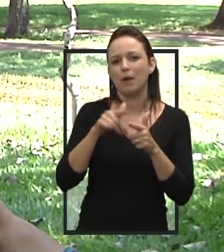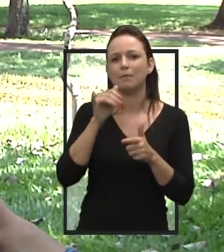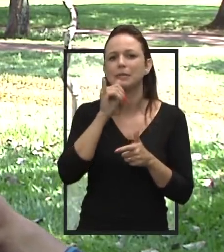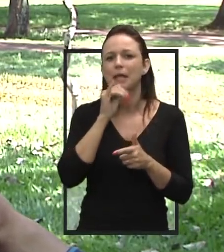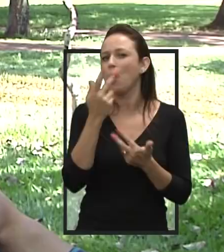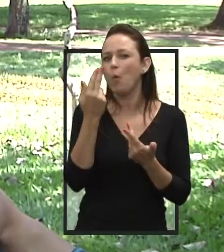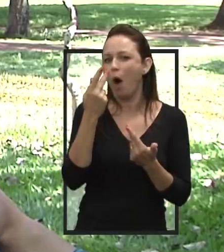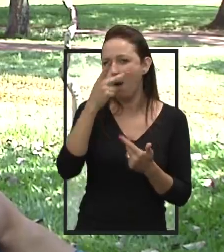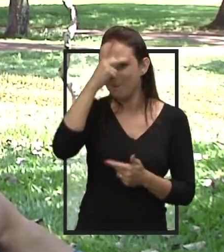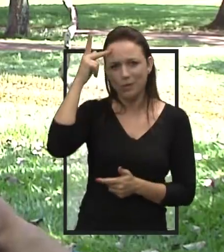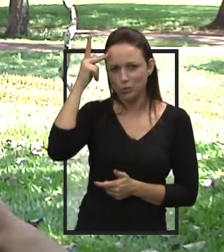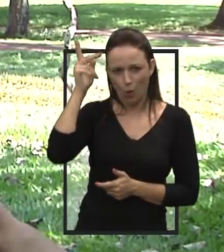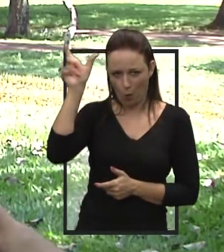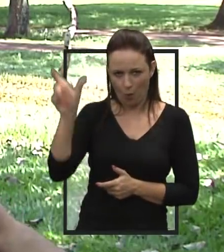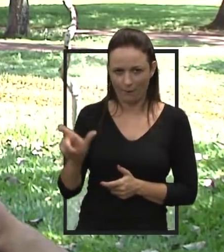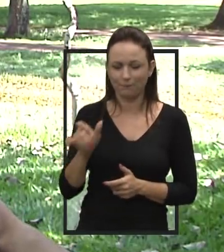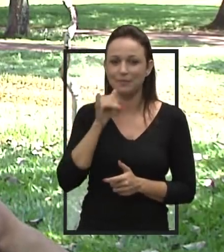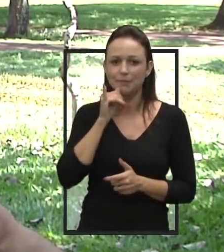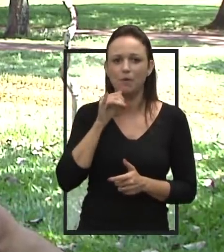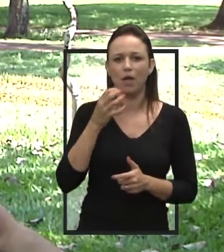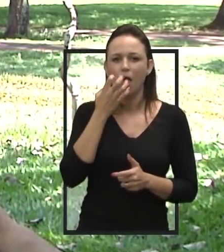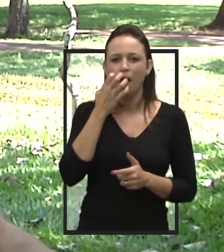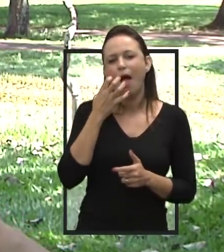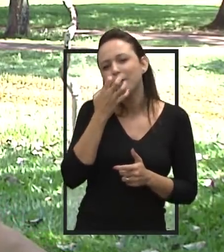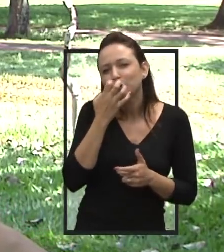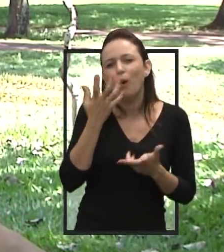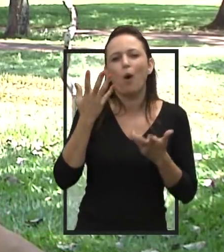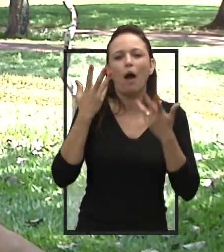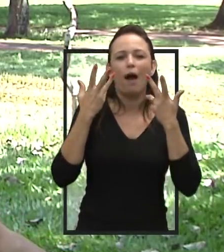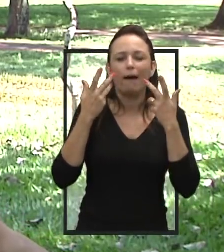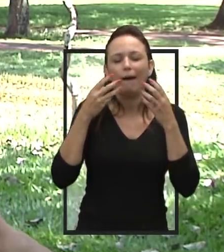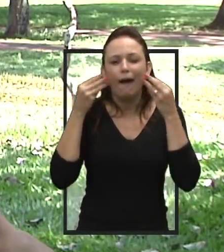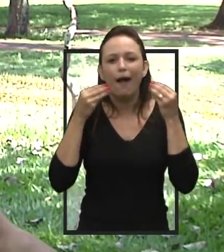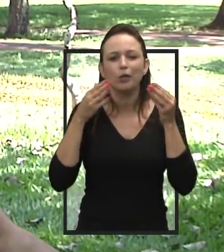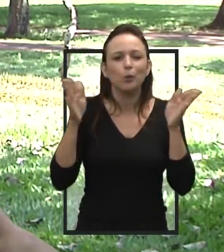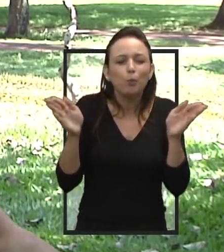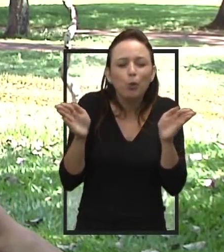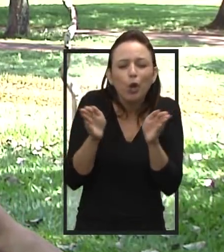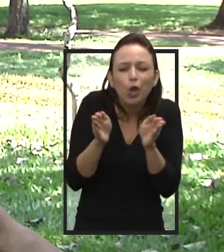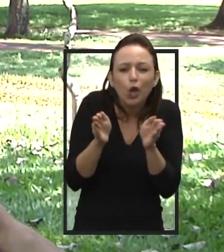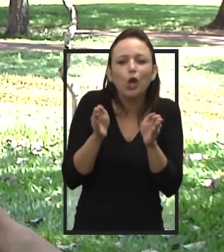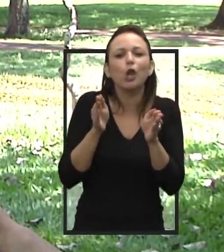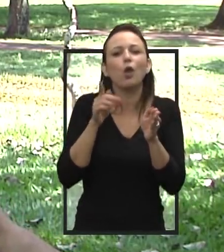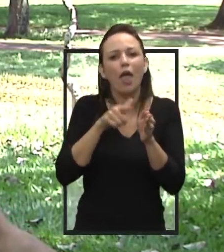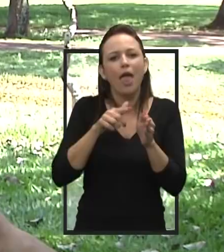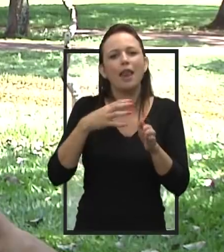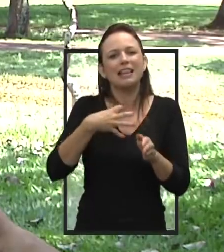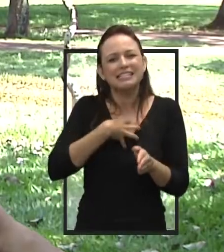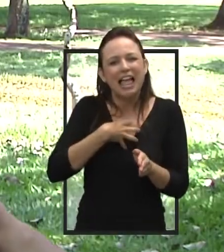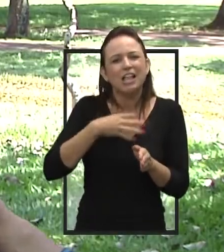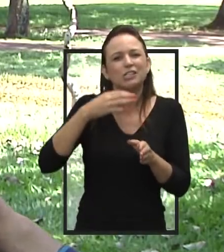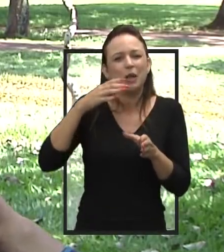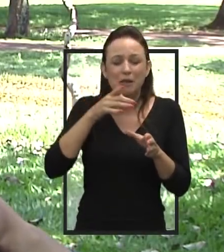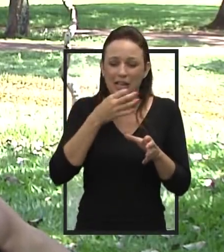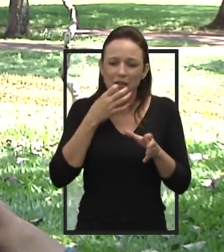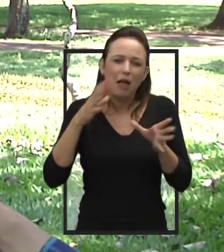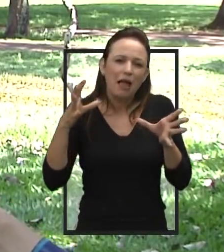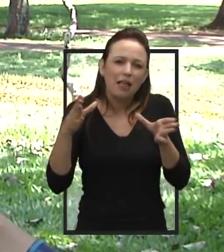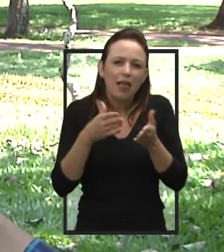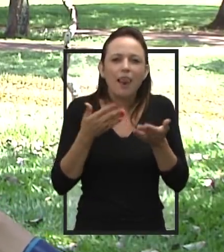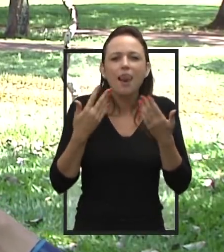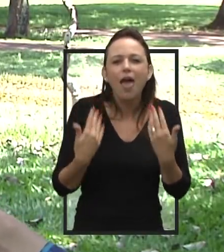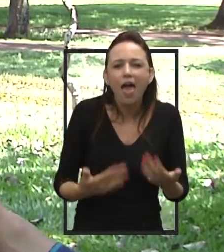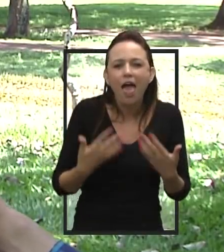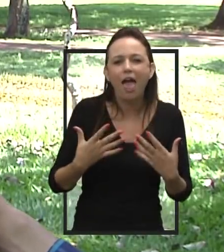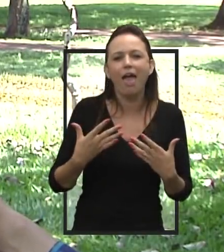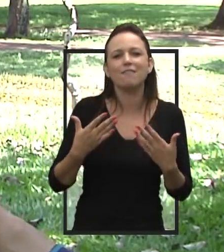eu falei para o ser humano. Então, o tamanho do animal vai influenciar bastante nos sintomas. Então, quanto menor o animal, mais